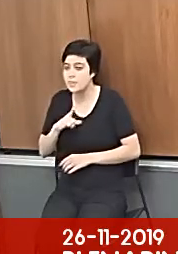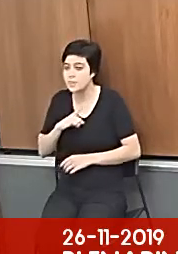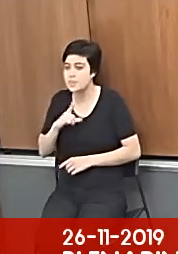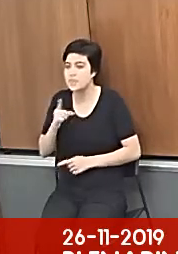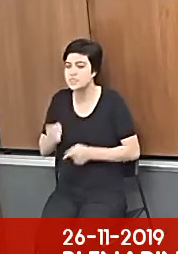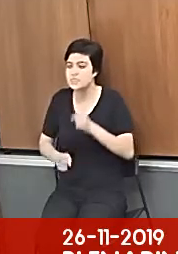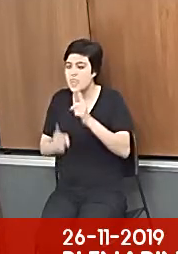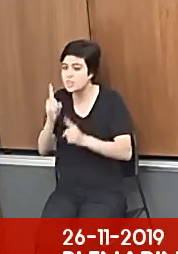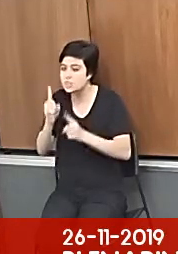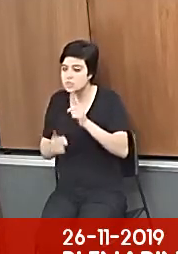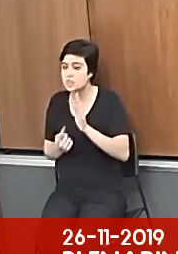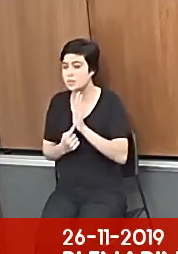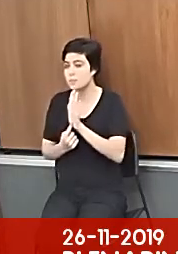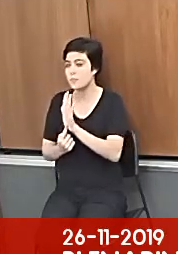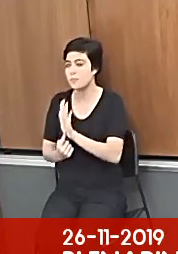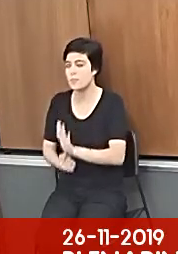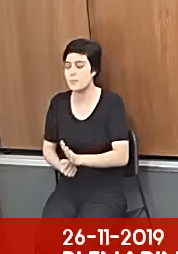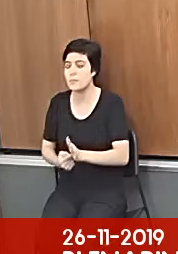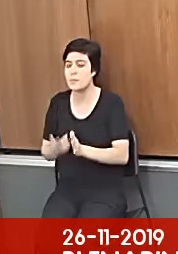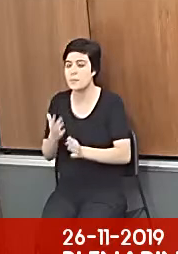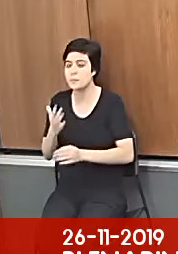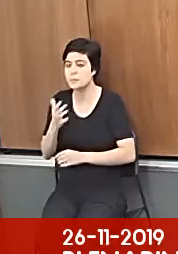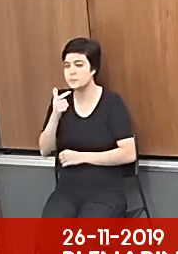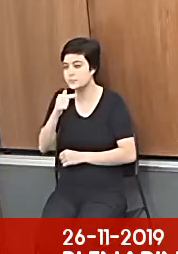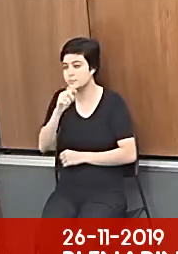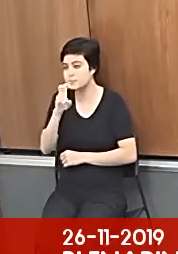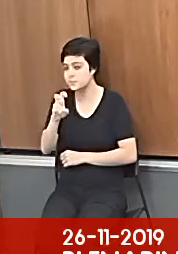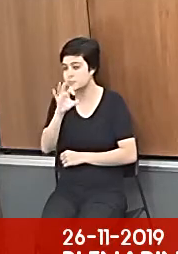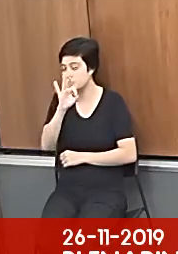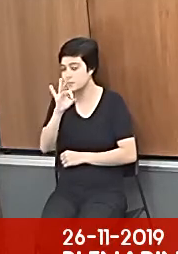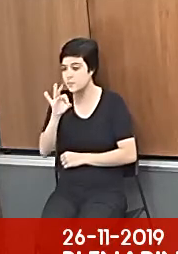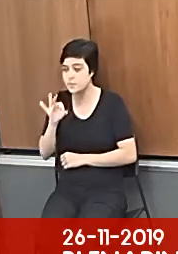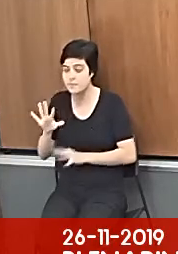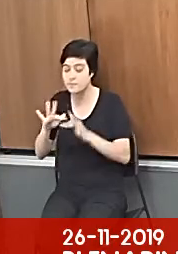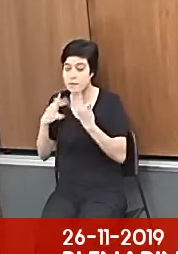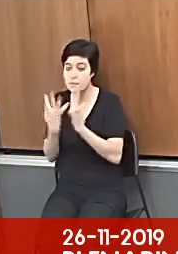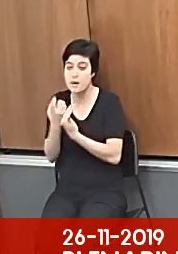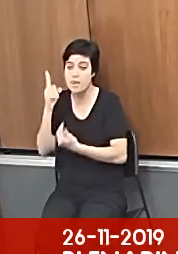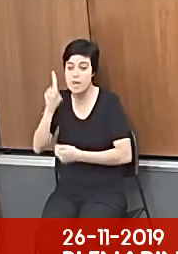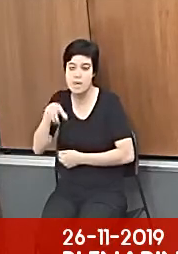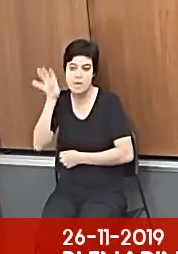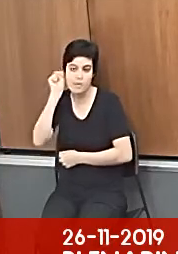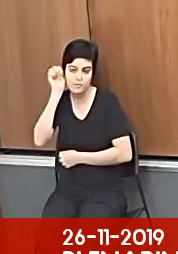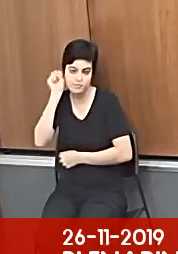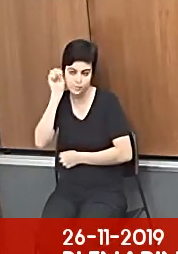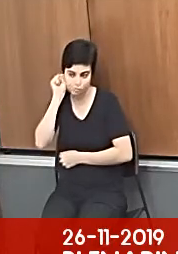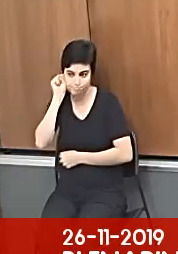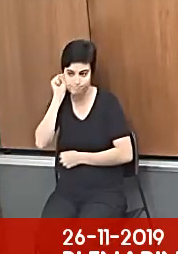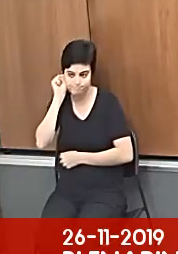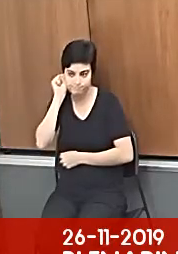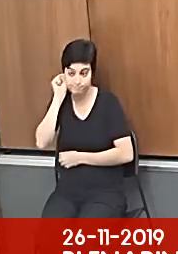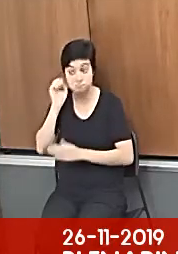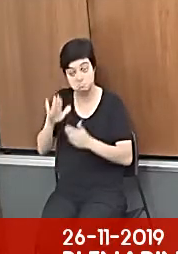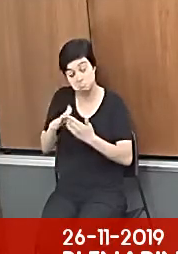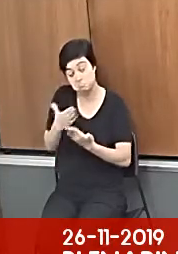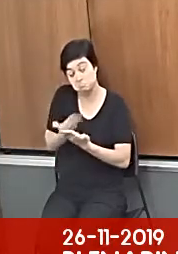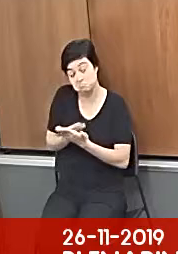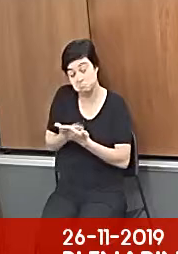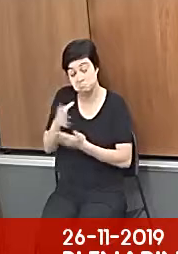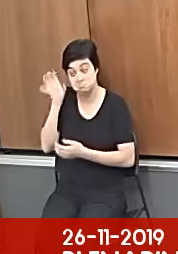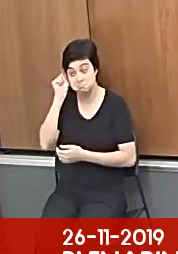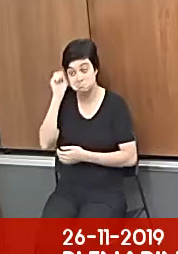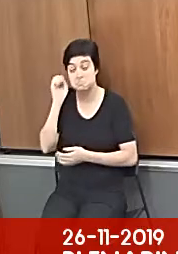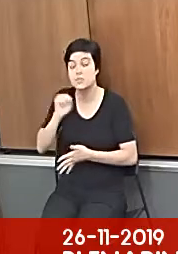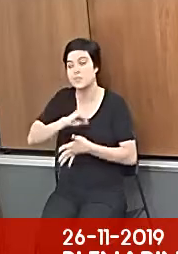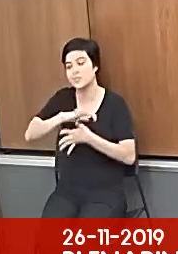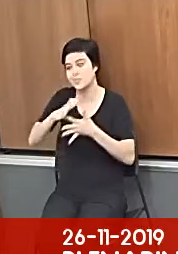de 95% das famílias, são famílias ouvintes? É na escola que ela vai aprender a Libras.